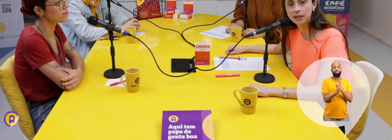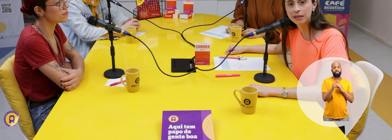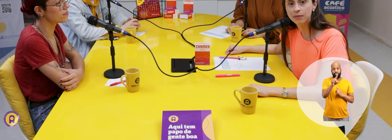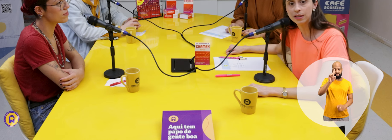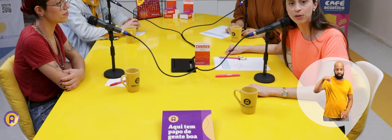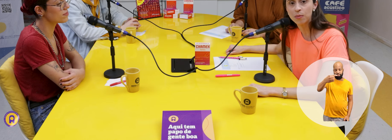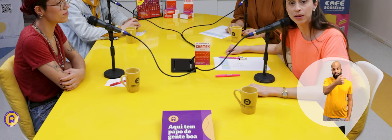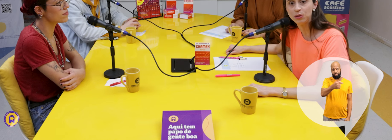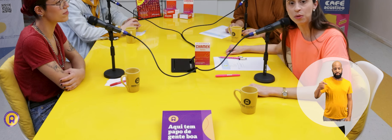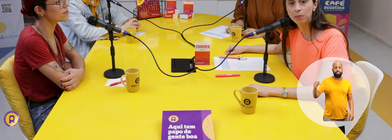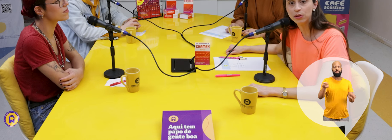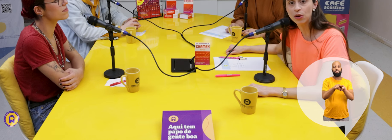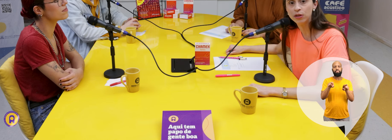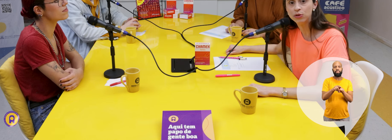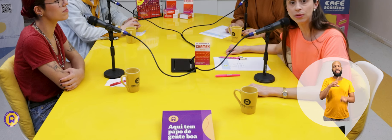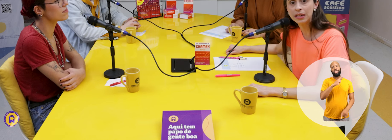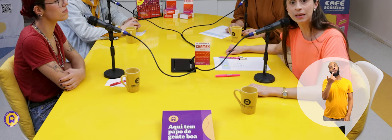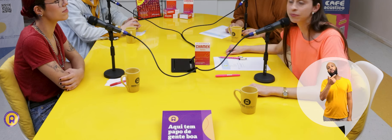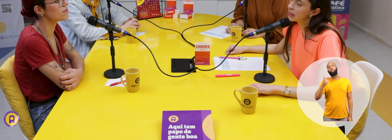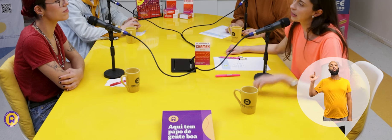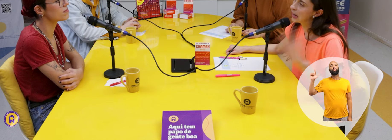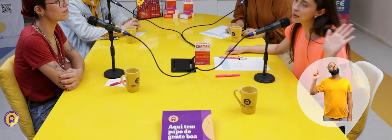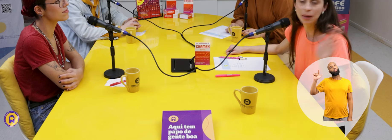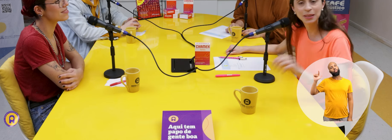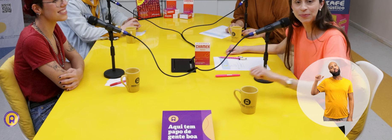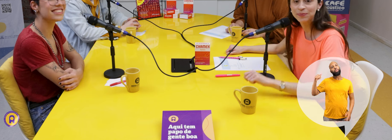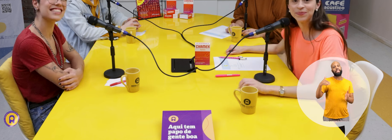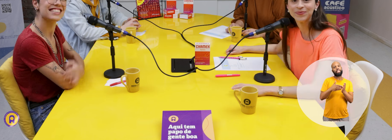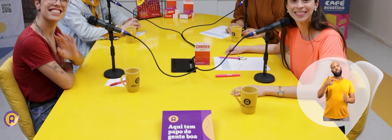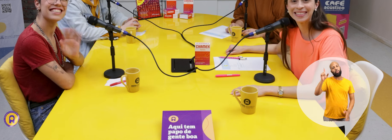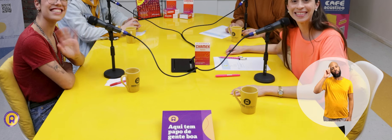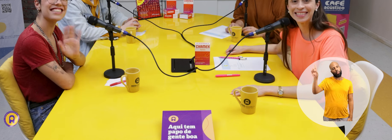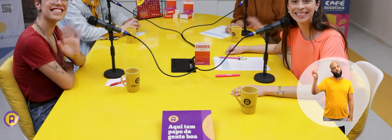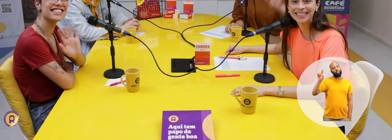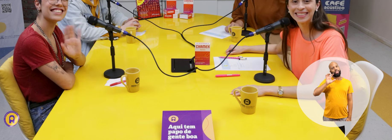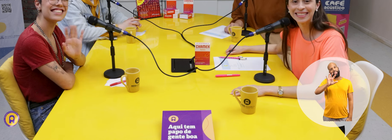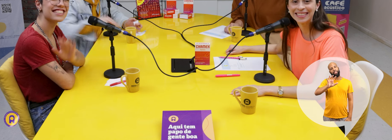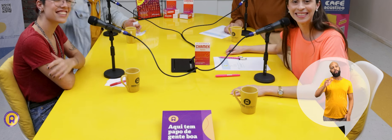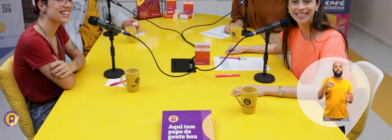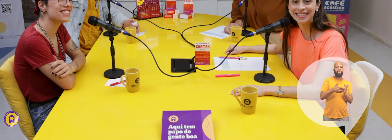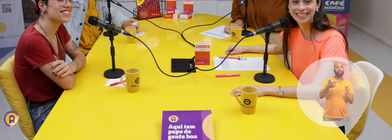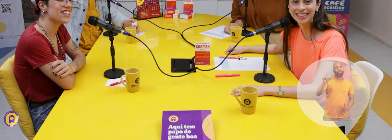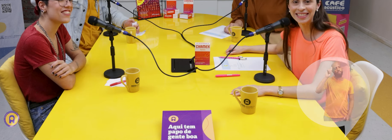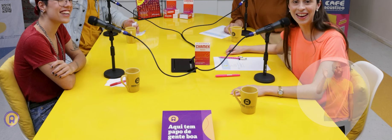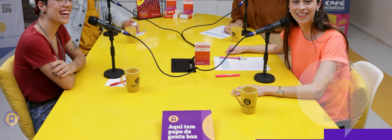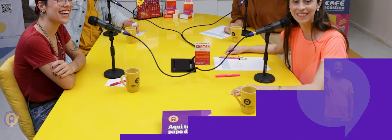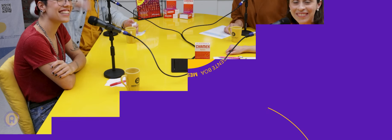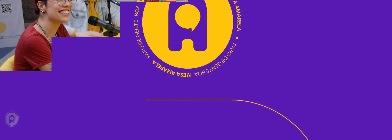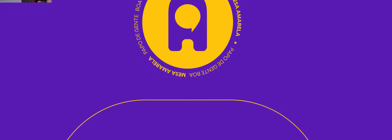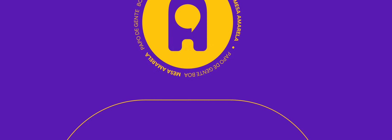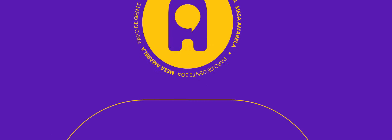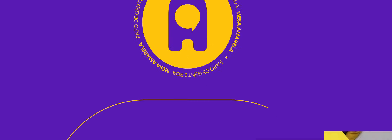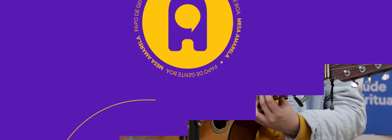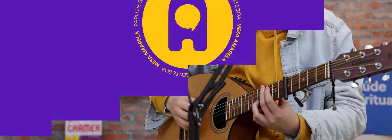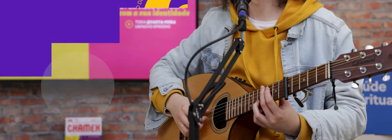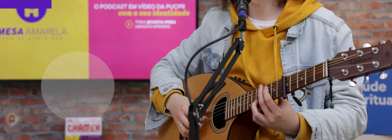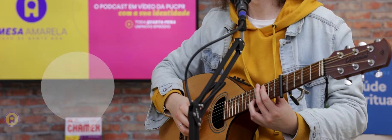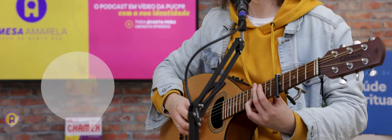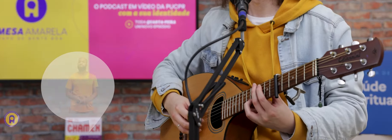na próxima semana com mais um episódio e até mais é isso até mais gente tchau tchau